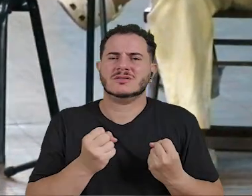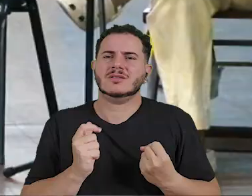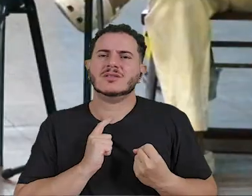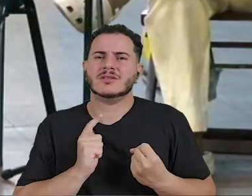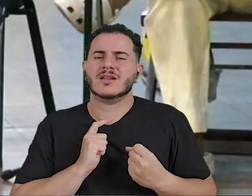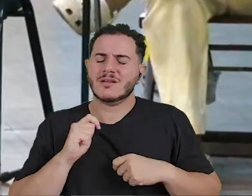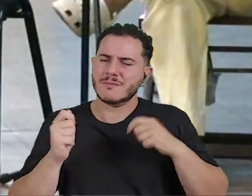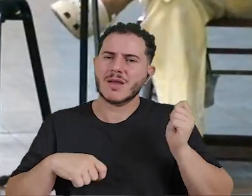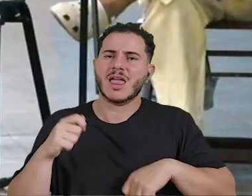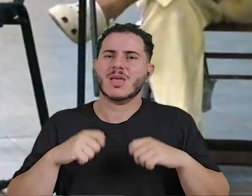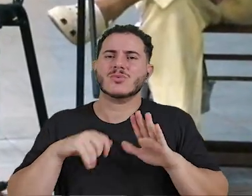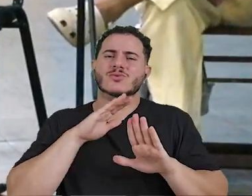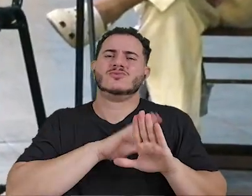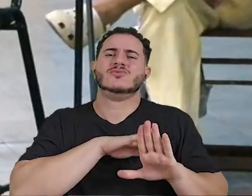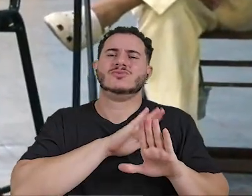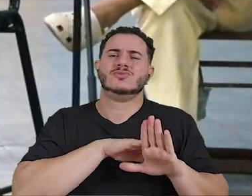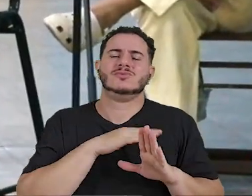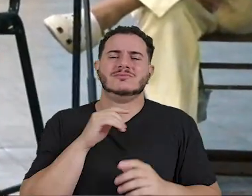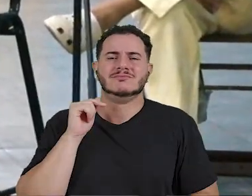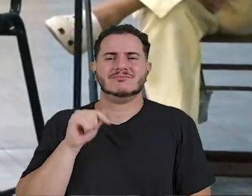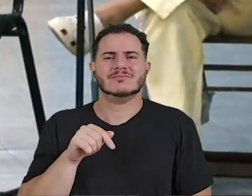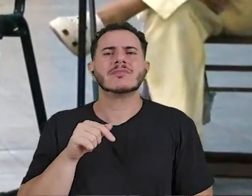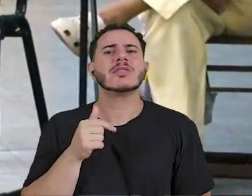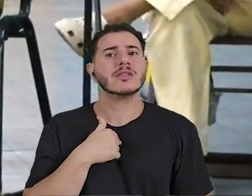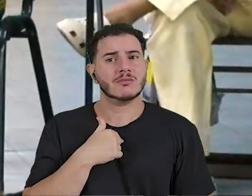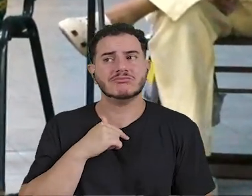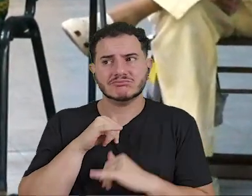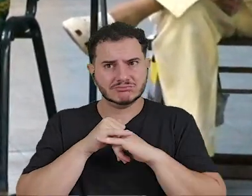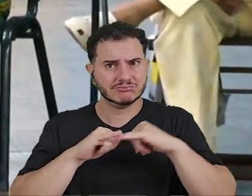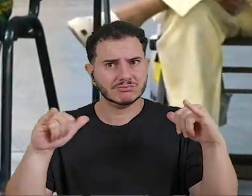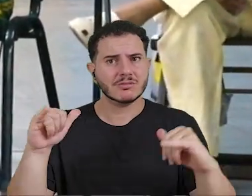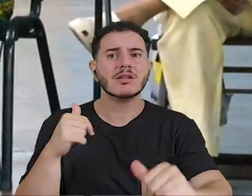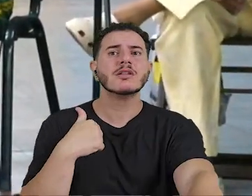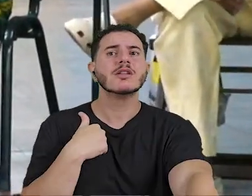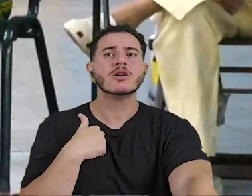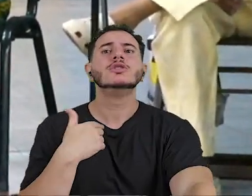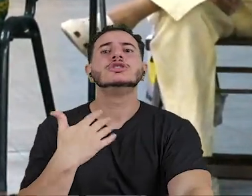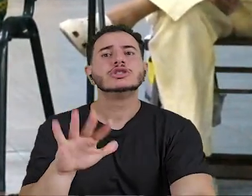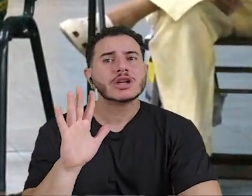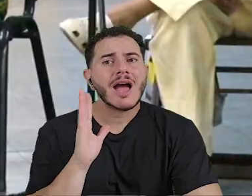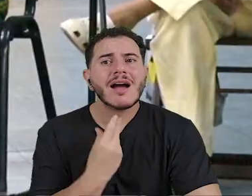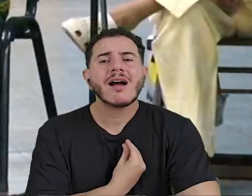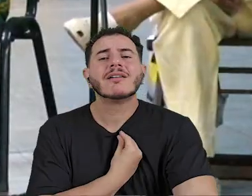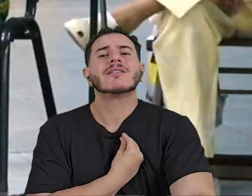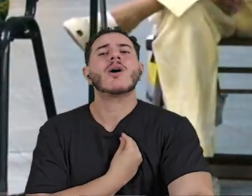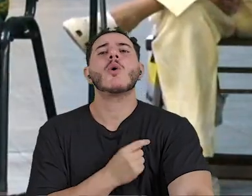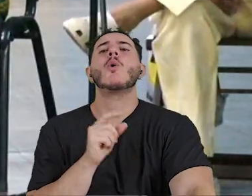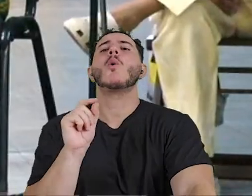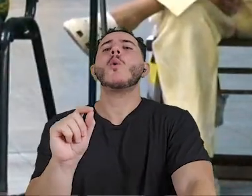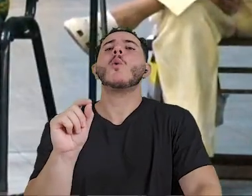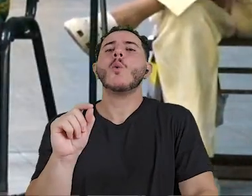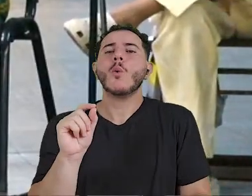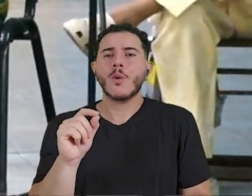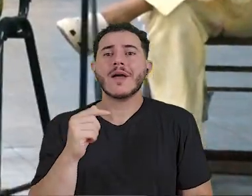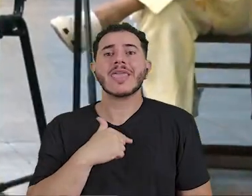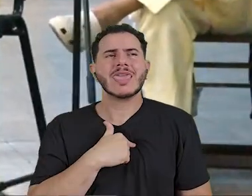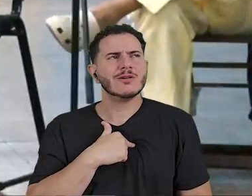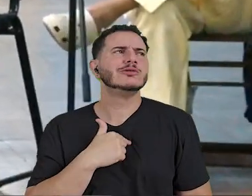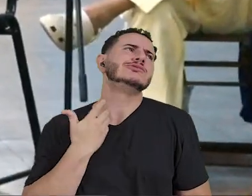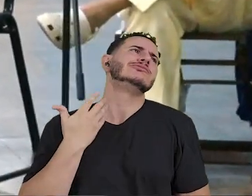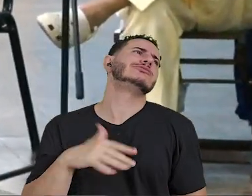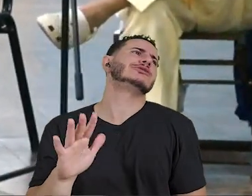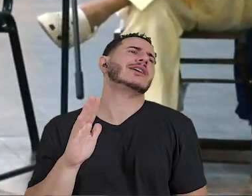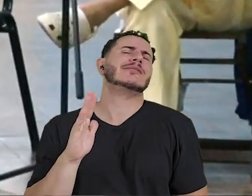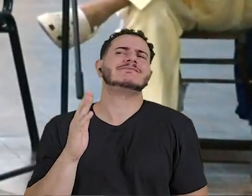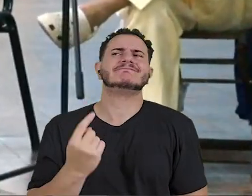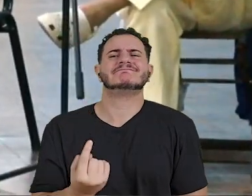Eu digo uma coisa a vocês. Eu vivenciei uma coisa que, meu Deus do céu, eu acho que eu